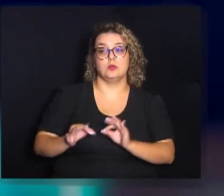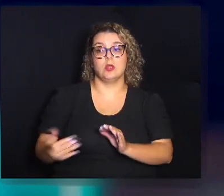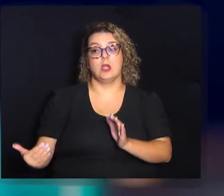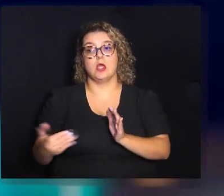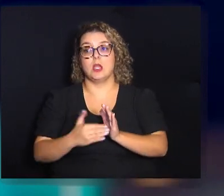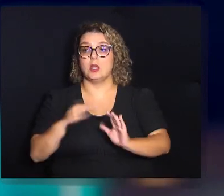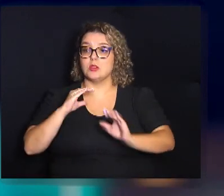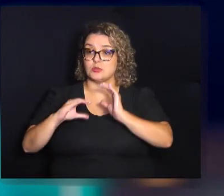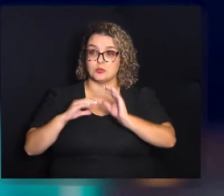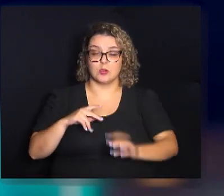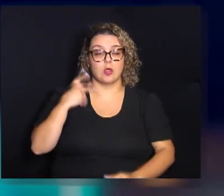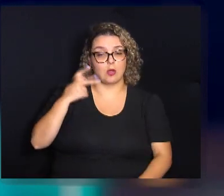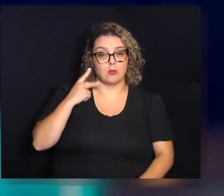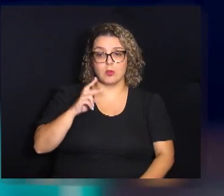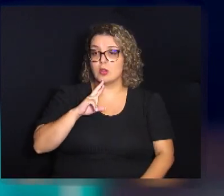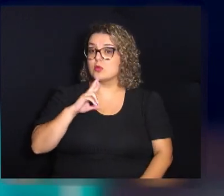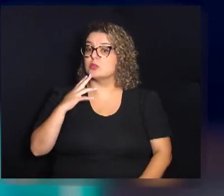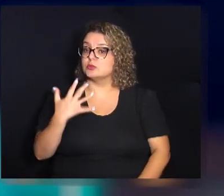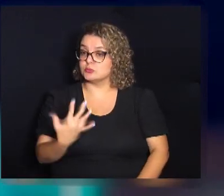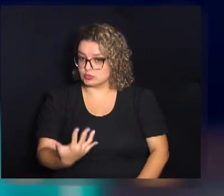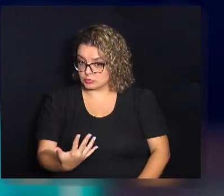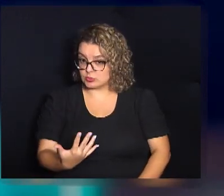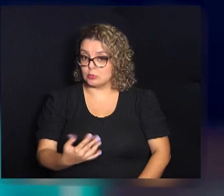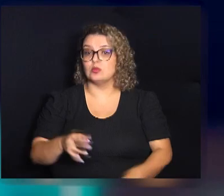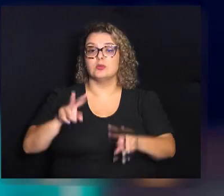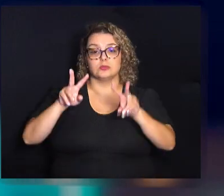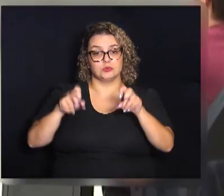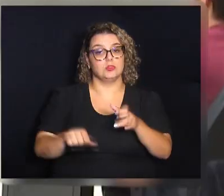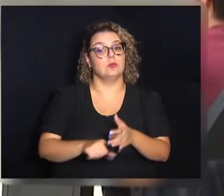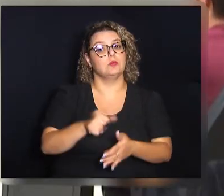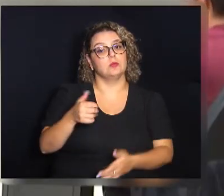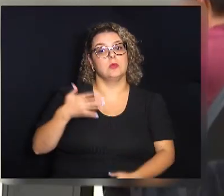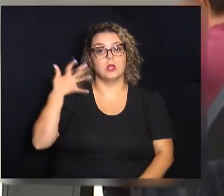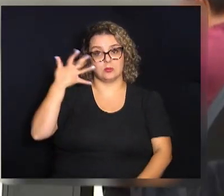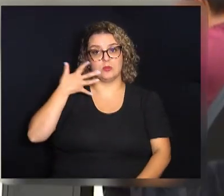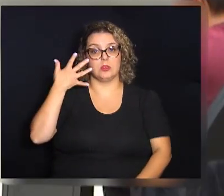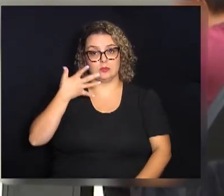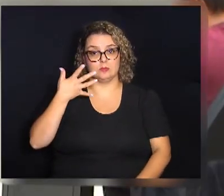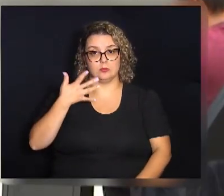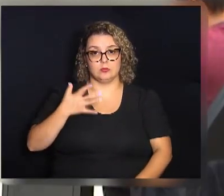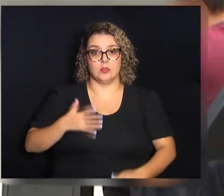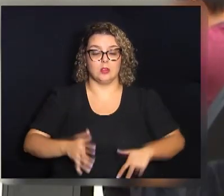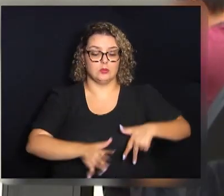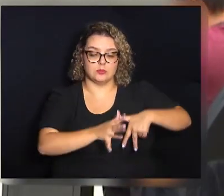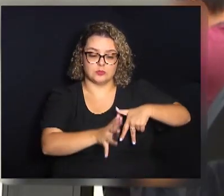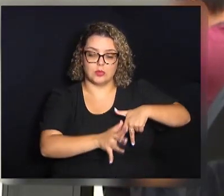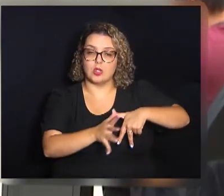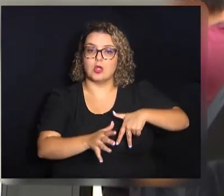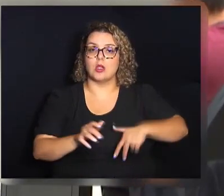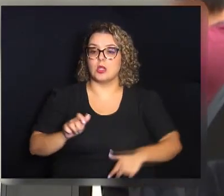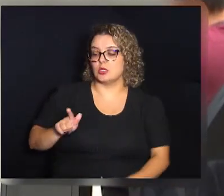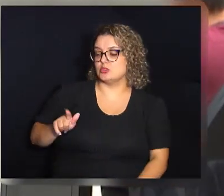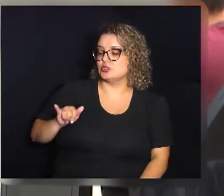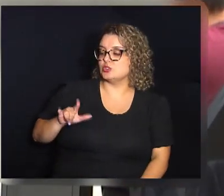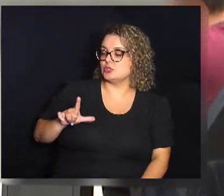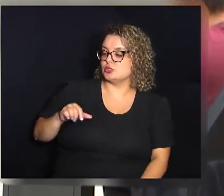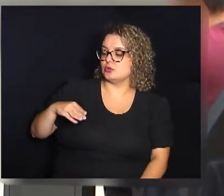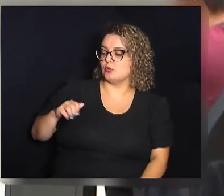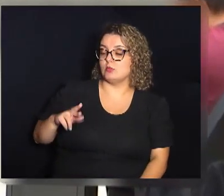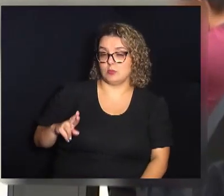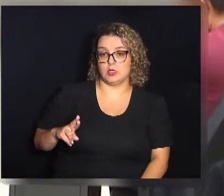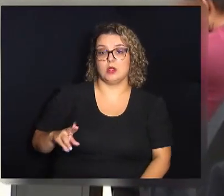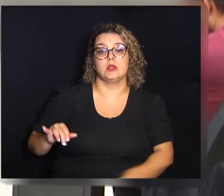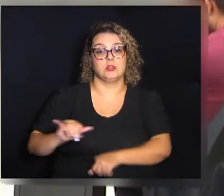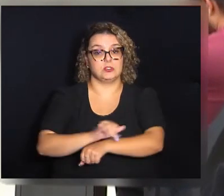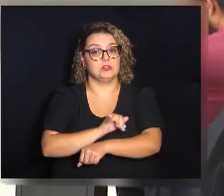comunicação política de resultado, foi o tema da primeira palestra, ministrada por Gilmar Arruda de Souza,